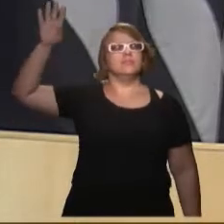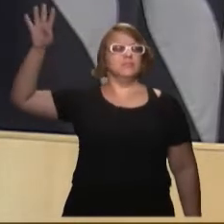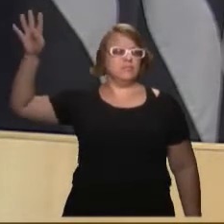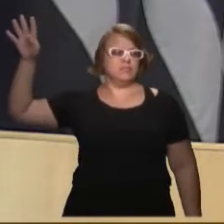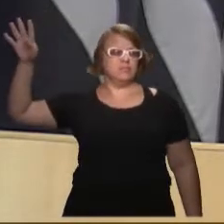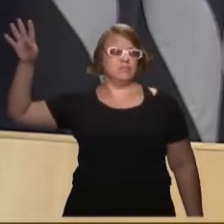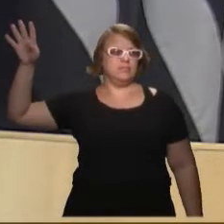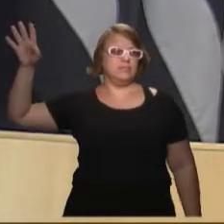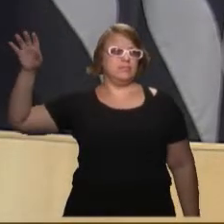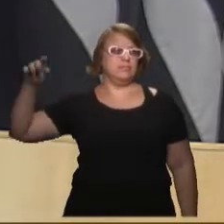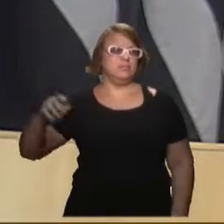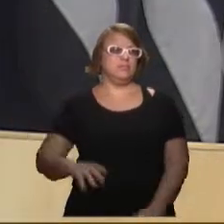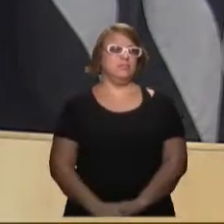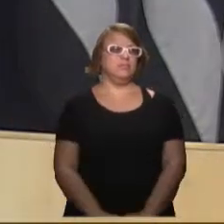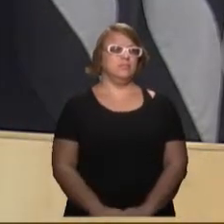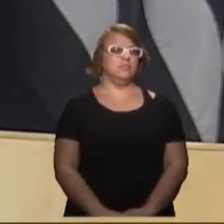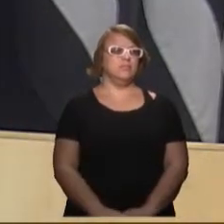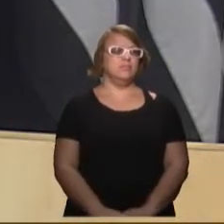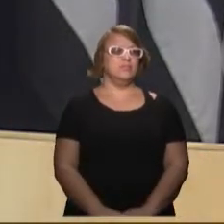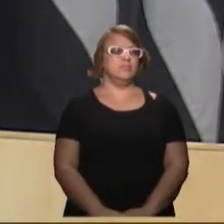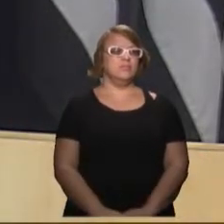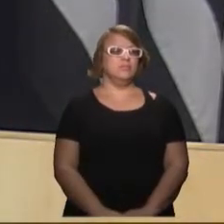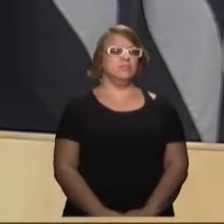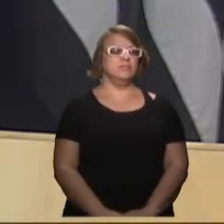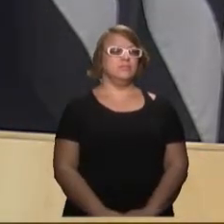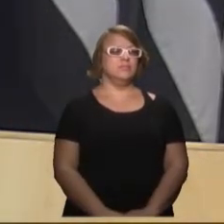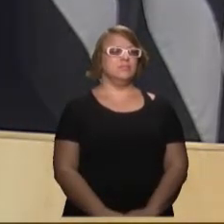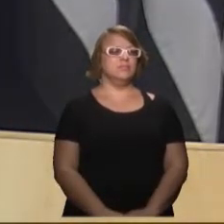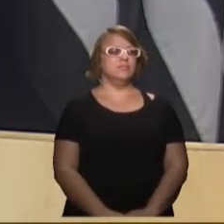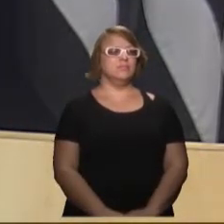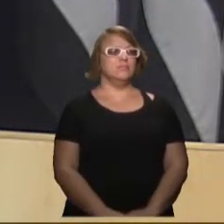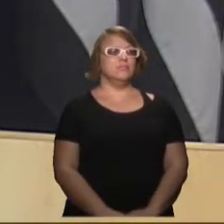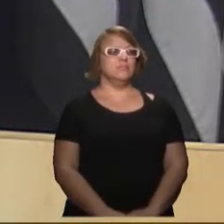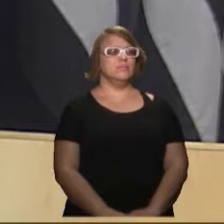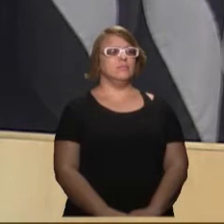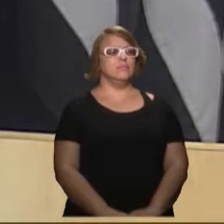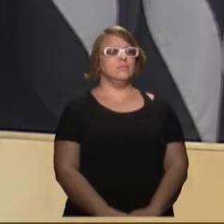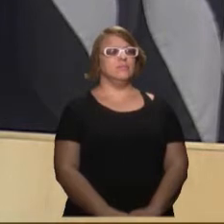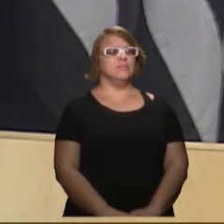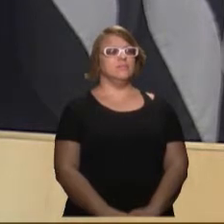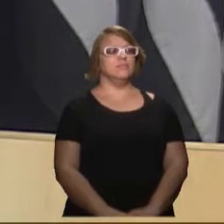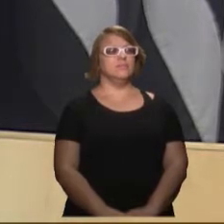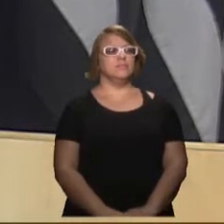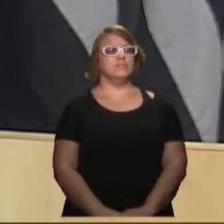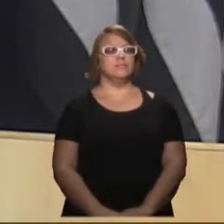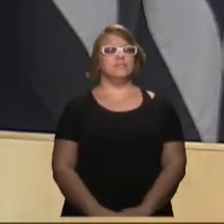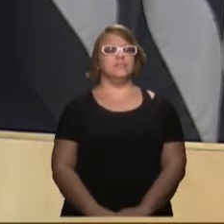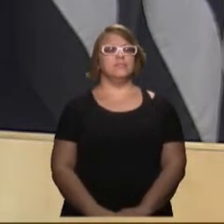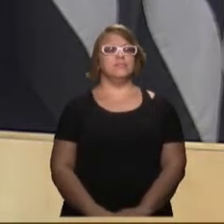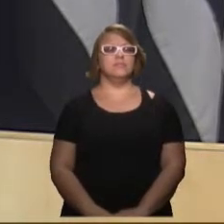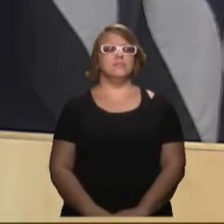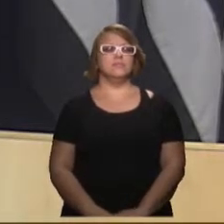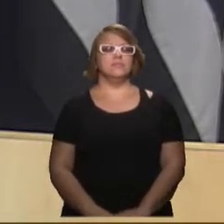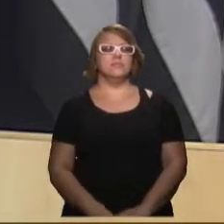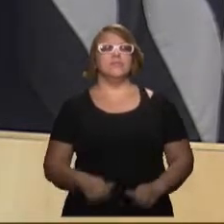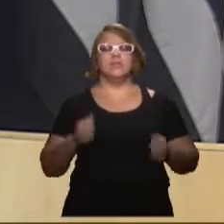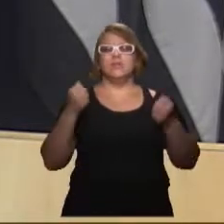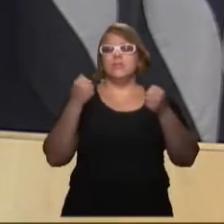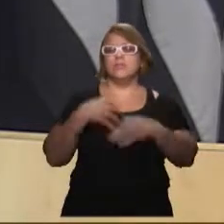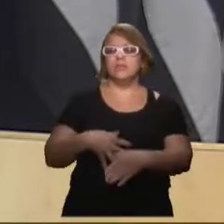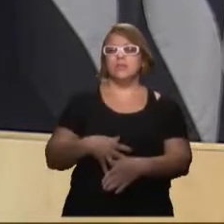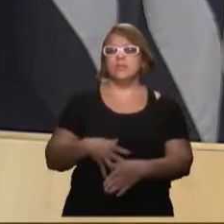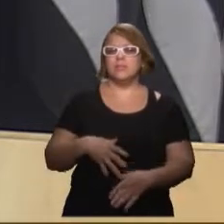estar enganada, mas se não me falha a memória, num concurso que houve na